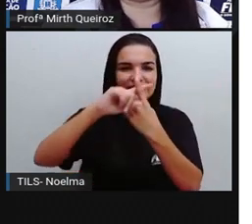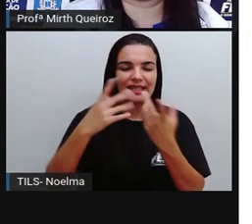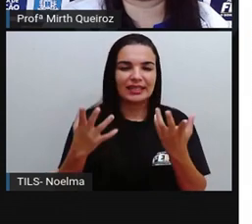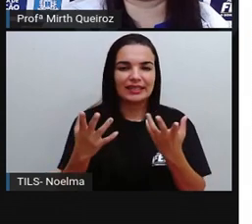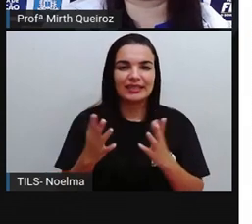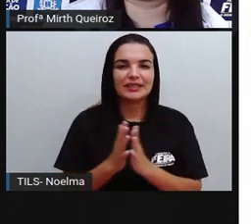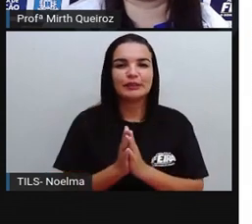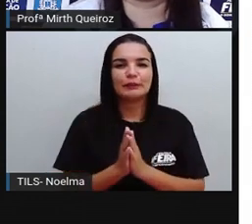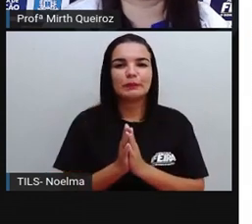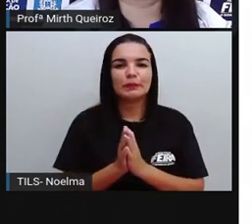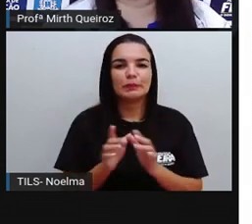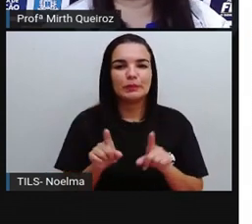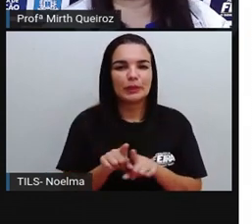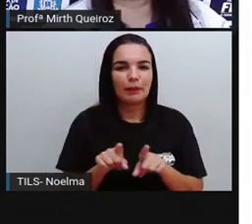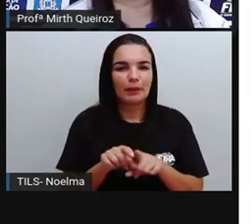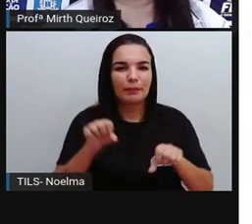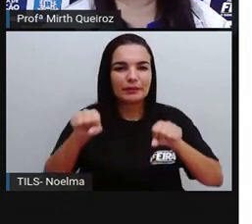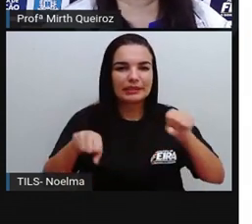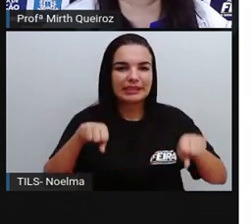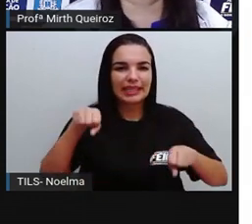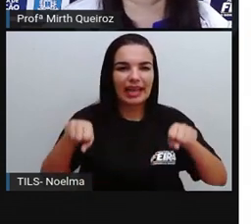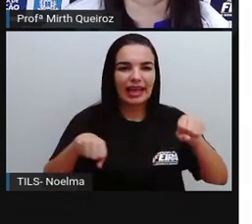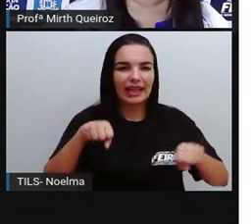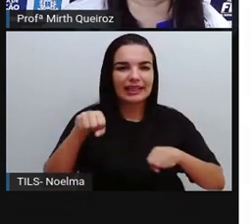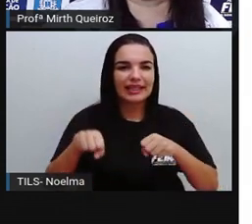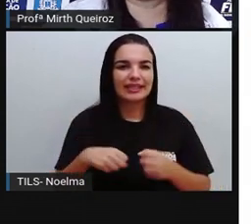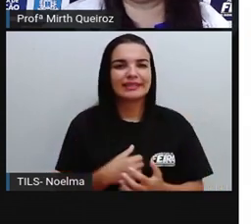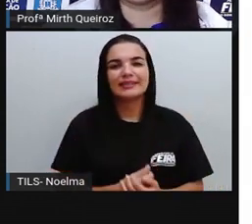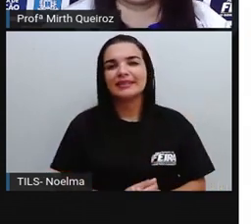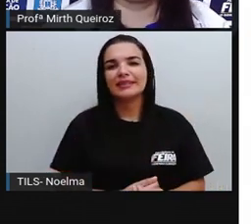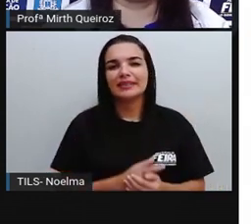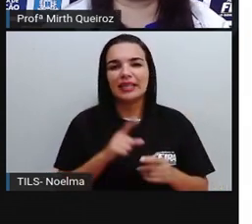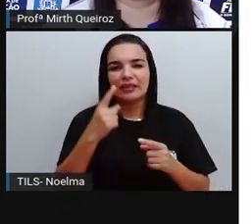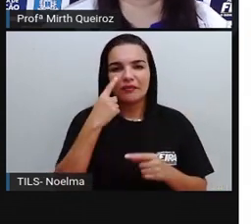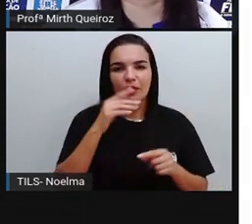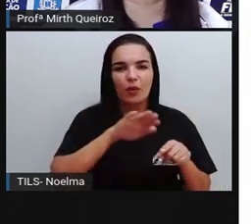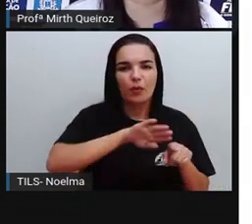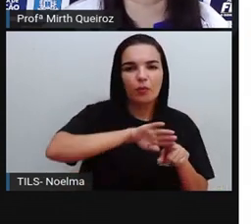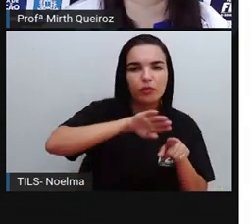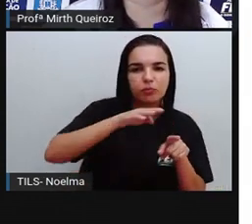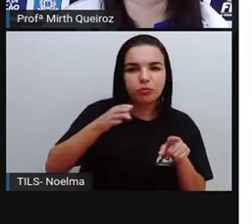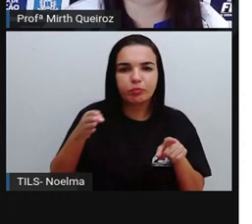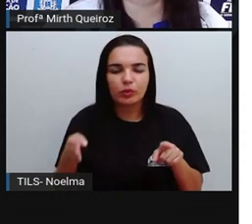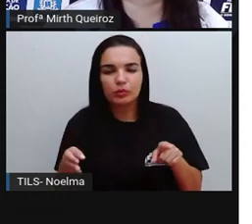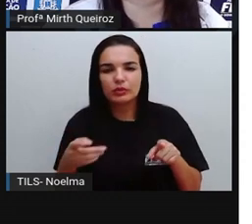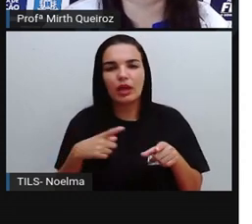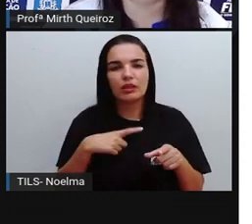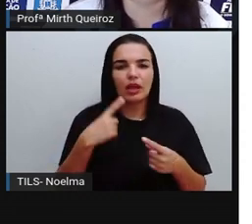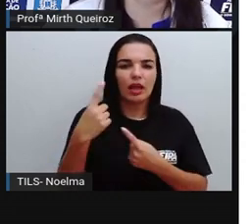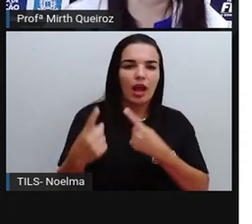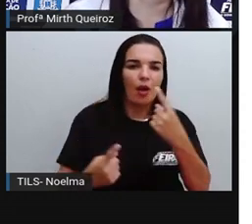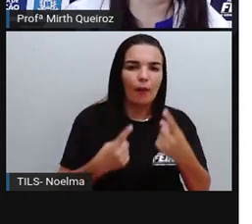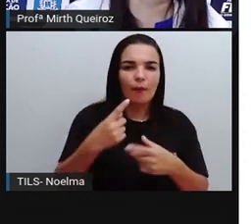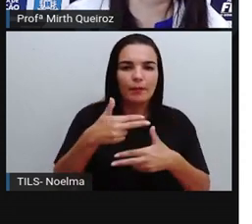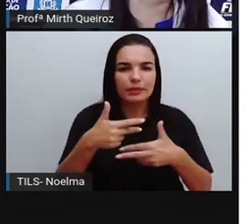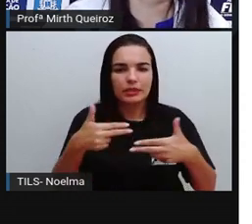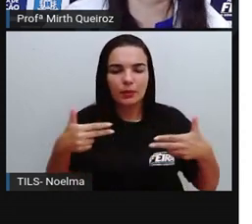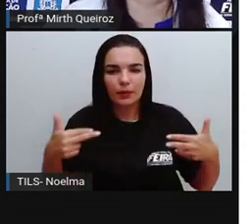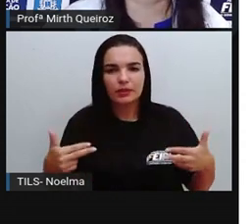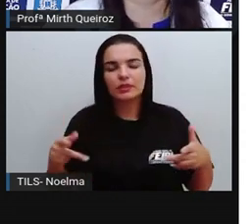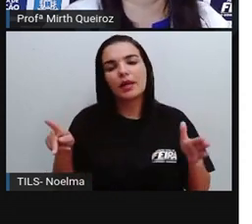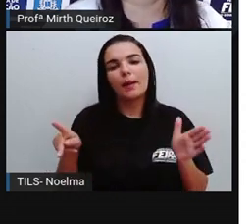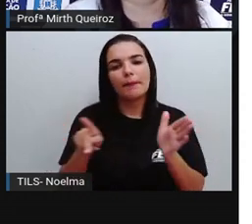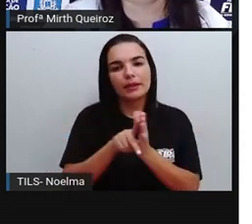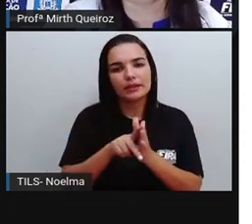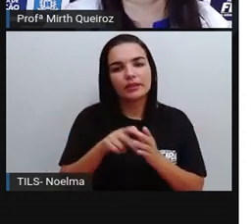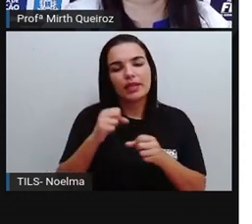a igreja logo ao fundo, a ponte, né, são alguns dos elementos, a cerca, que foram